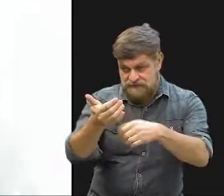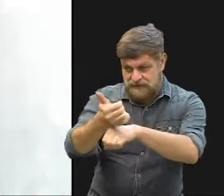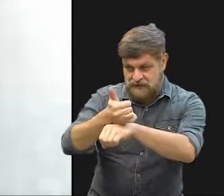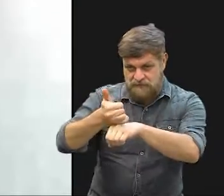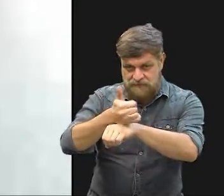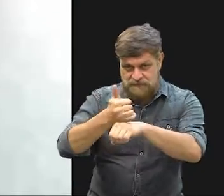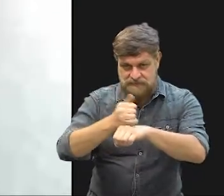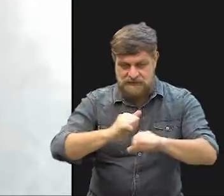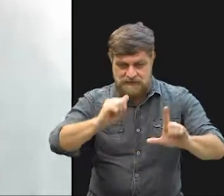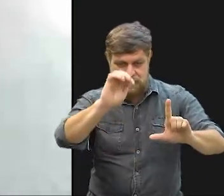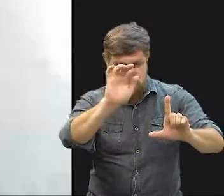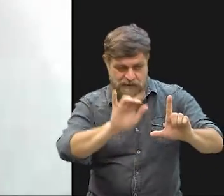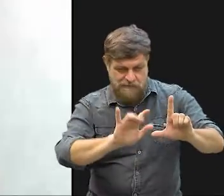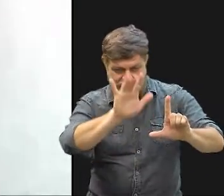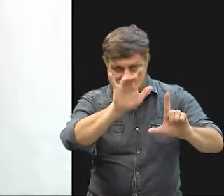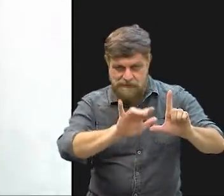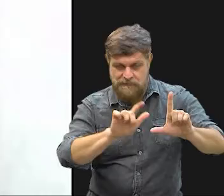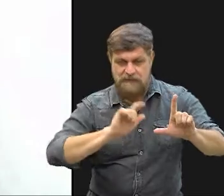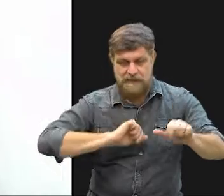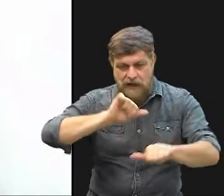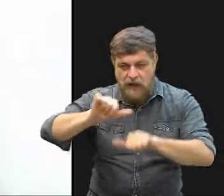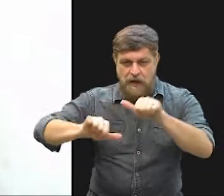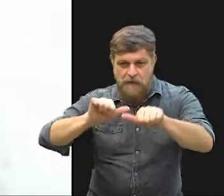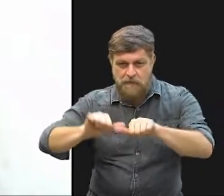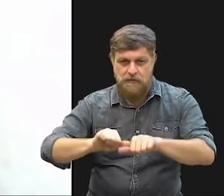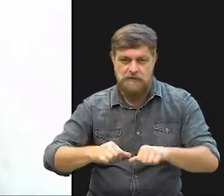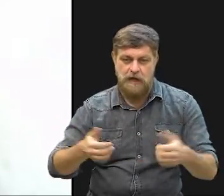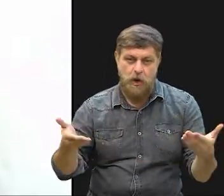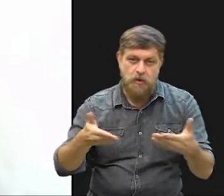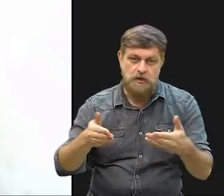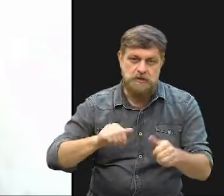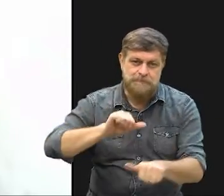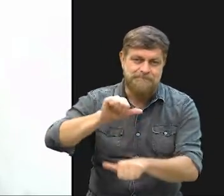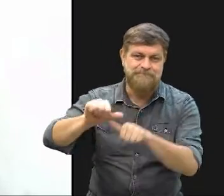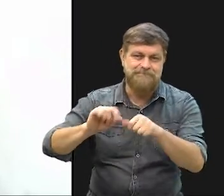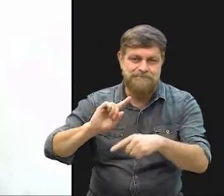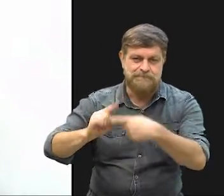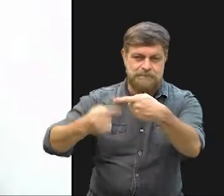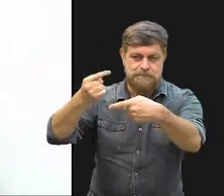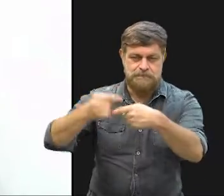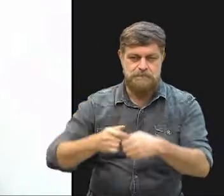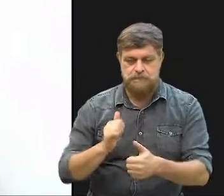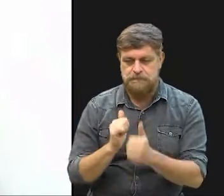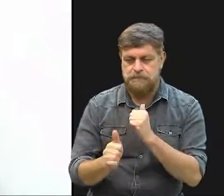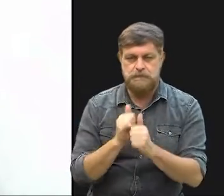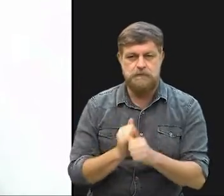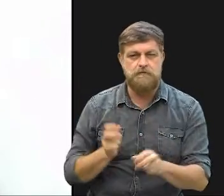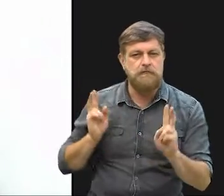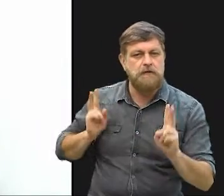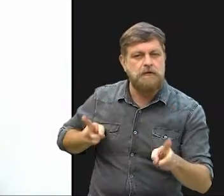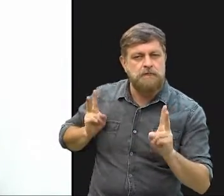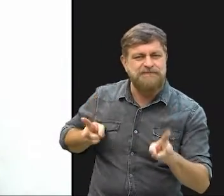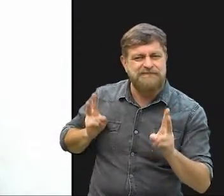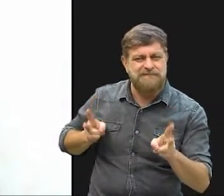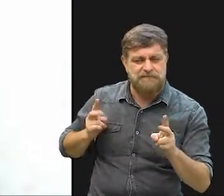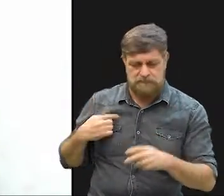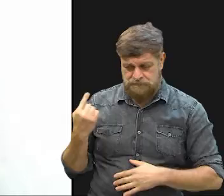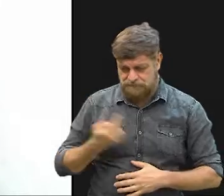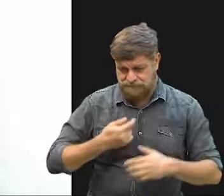TP antigamente era de um jeito, hoje já é diferente. E no futebol é igual. Precisamos